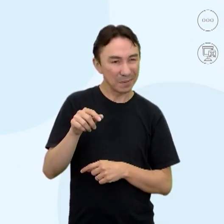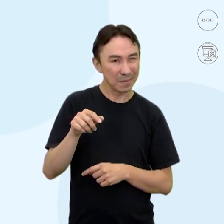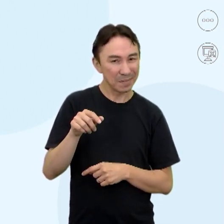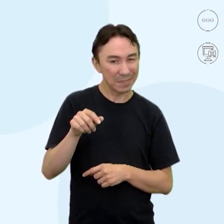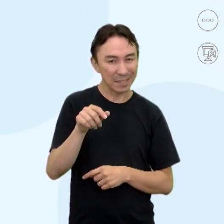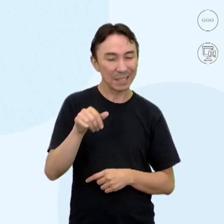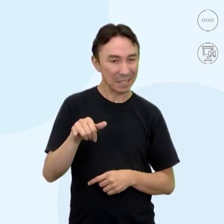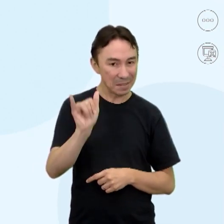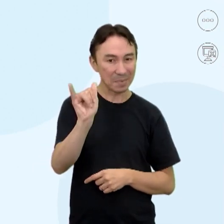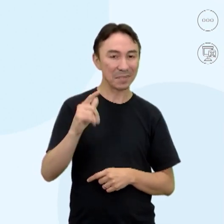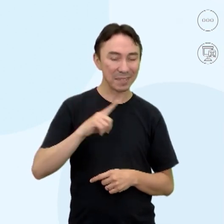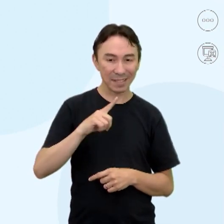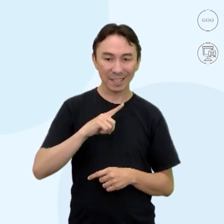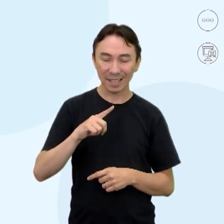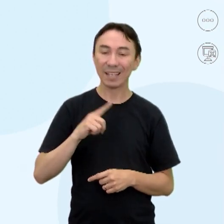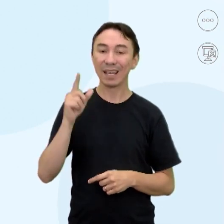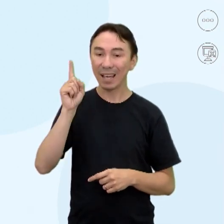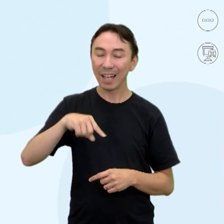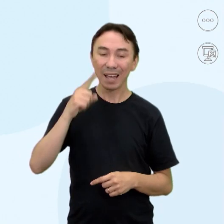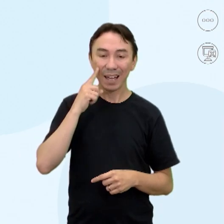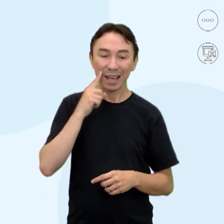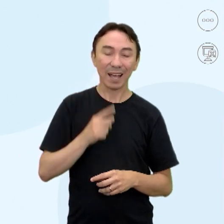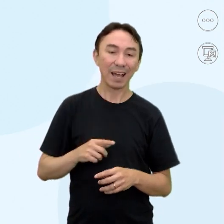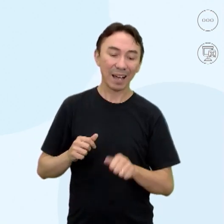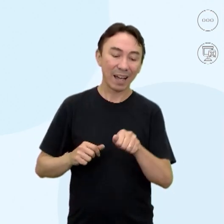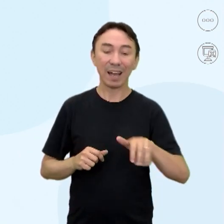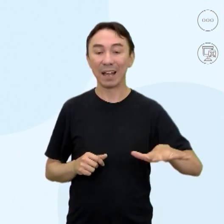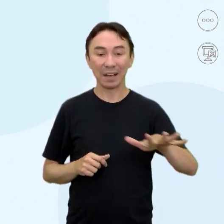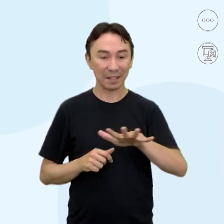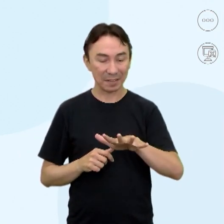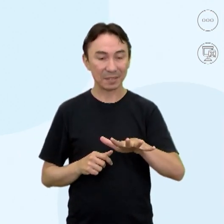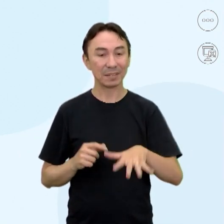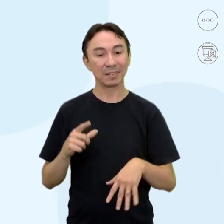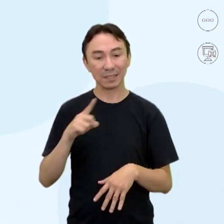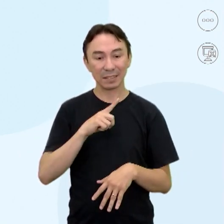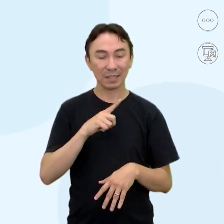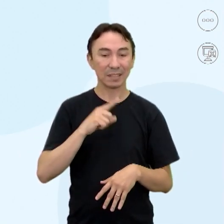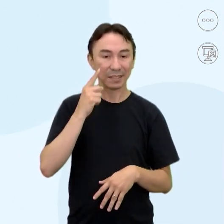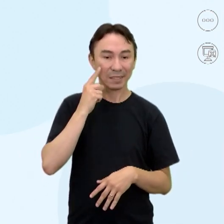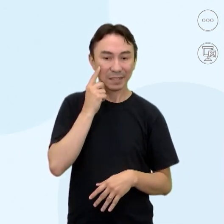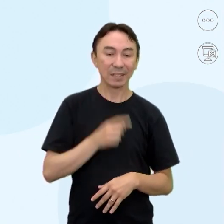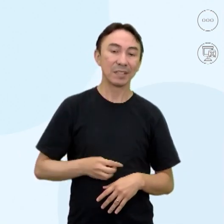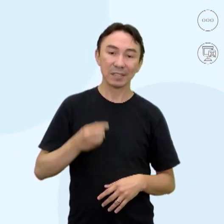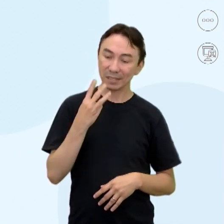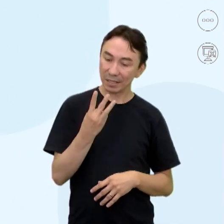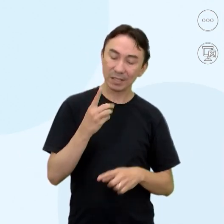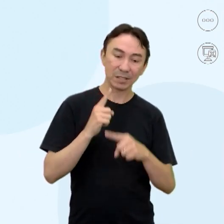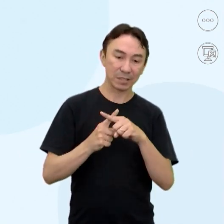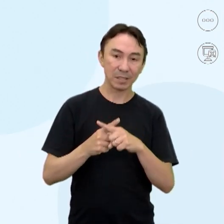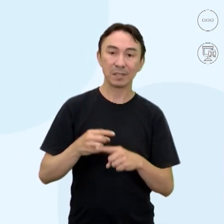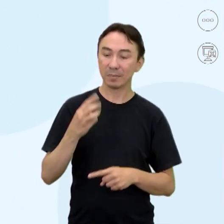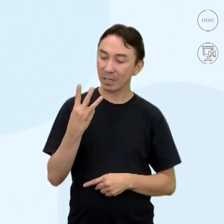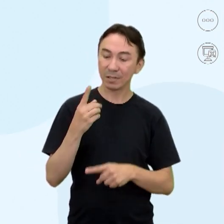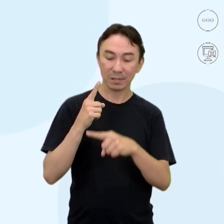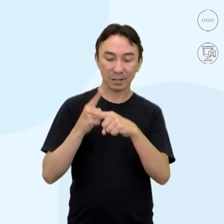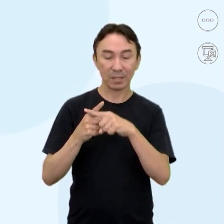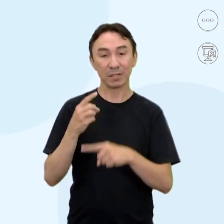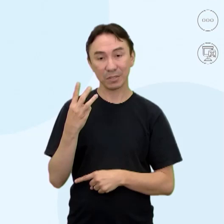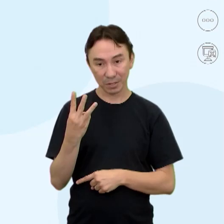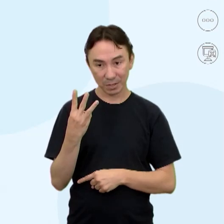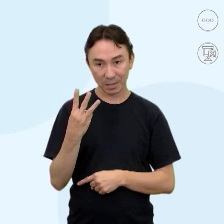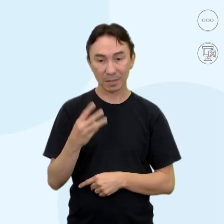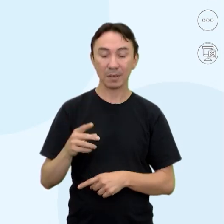gente somar, ó, 3x mais y, né, 2 vezes aí, a gente vai ter 3x mais 3x